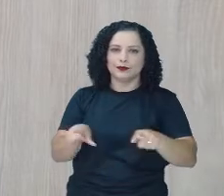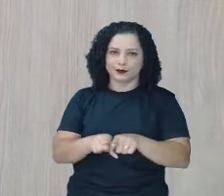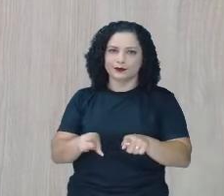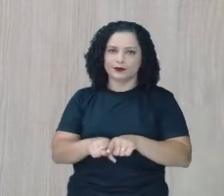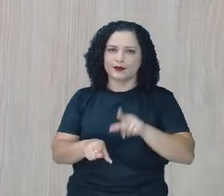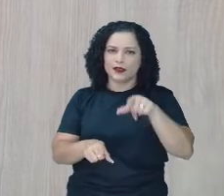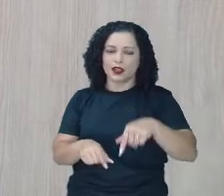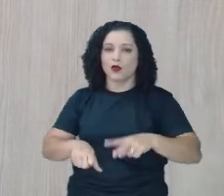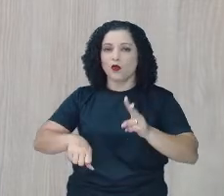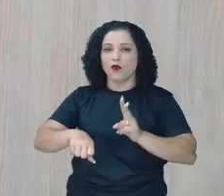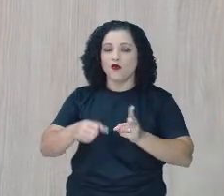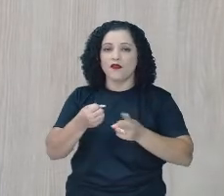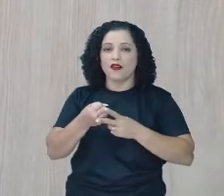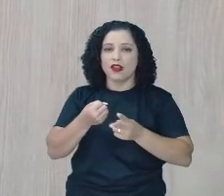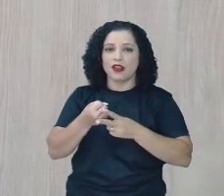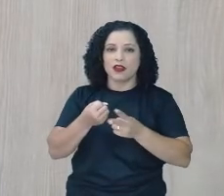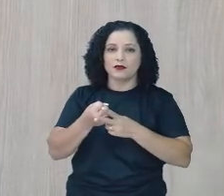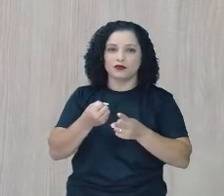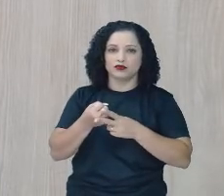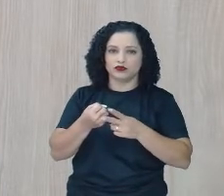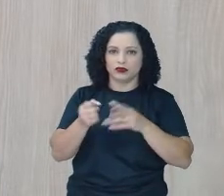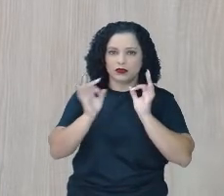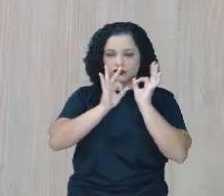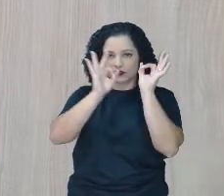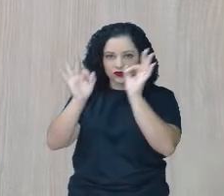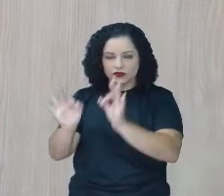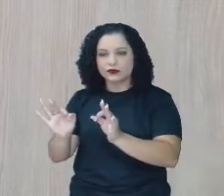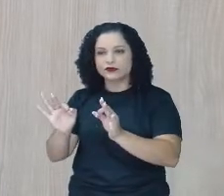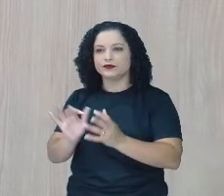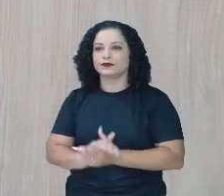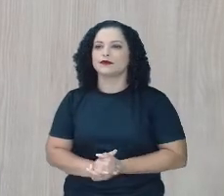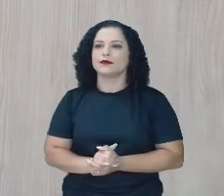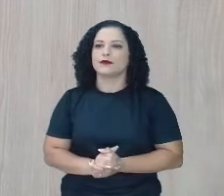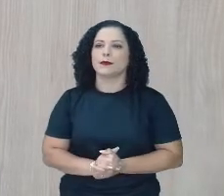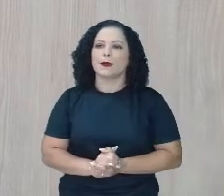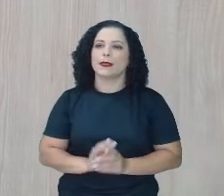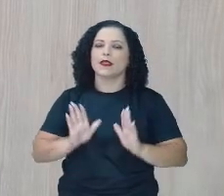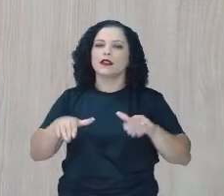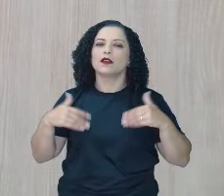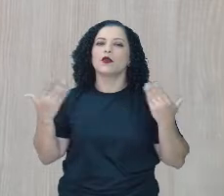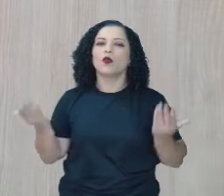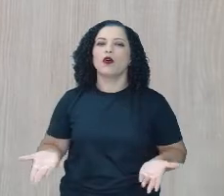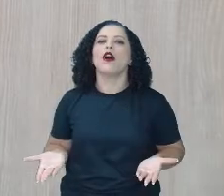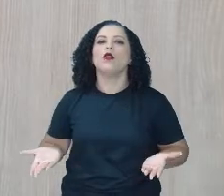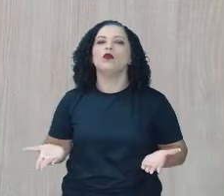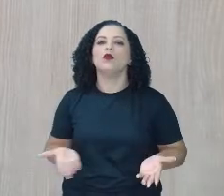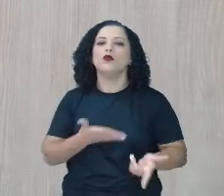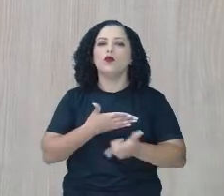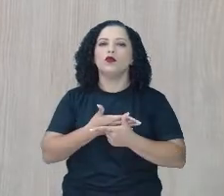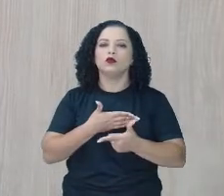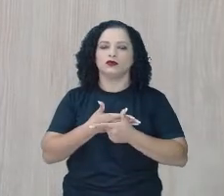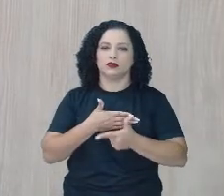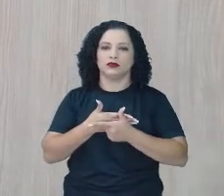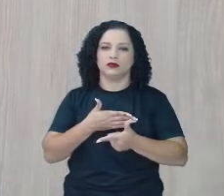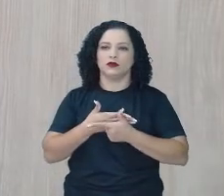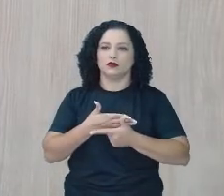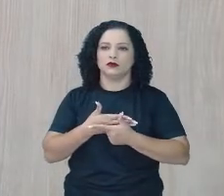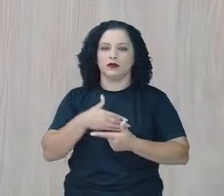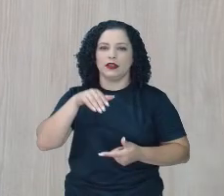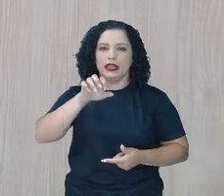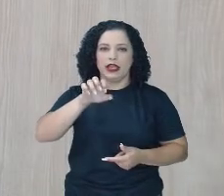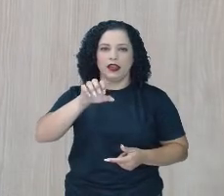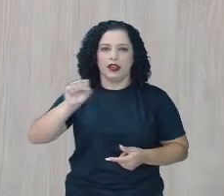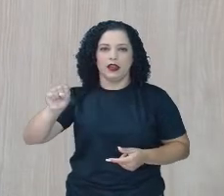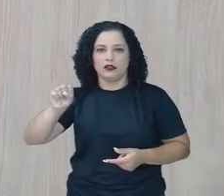que é assistir. Tá? Boa. Lembrando que qual seria a função desse ES? Por que ES? Porque,